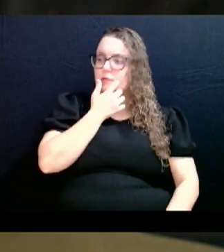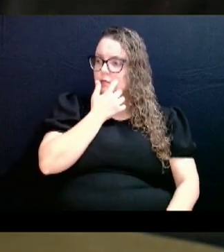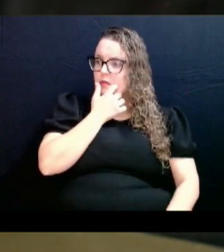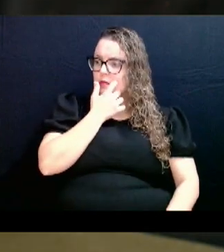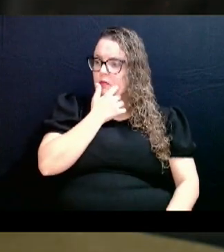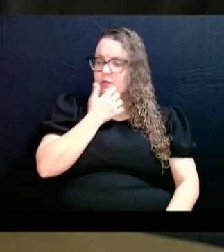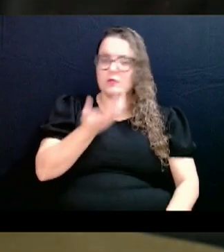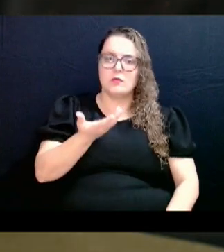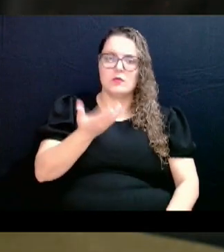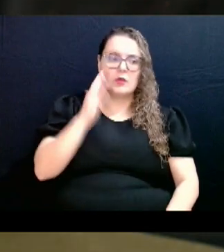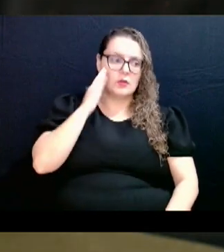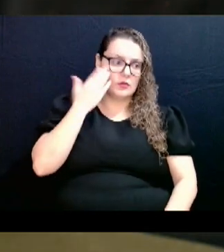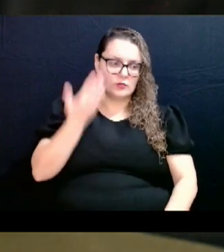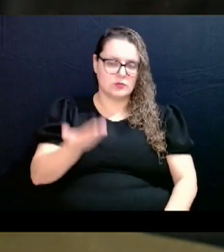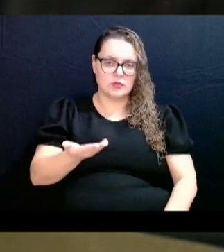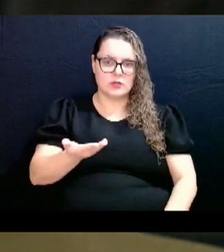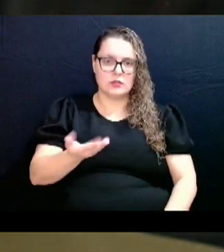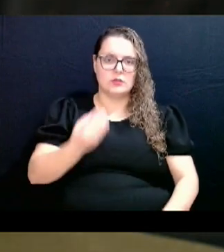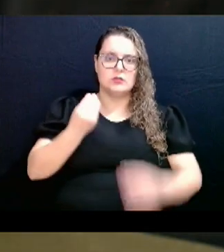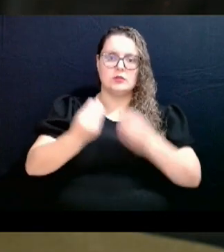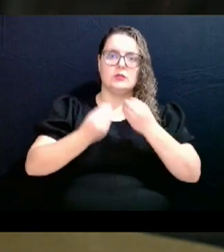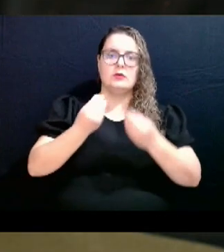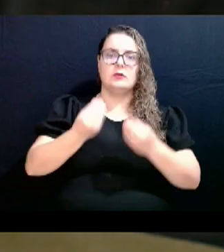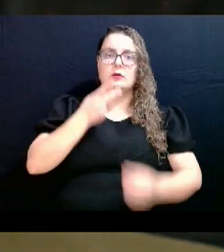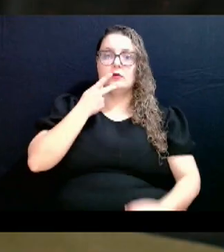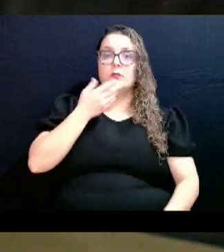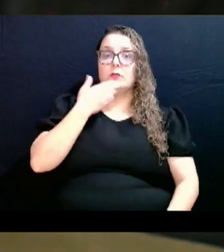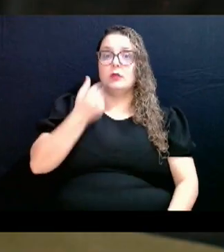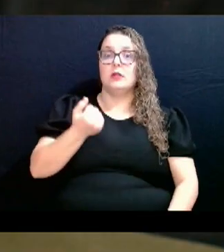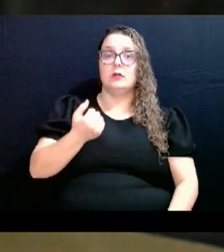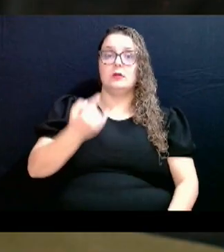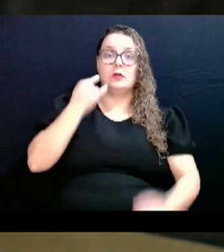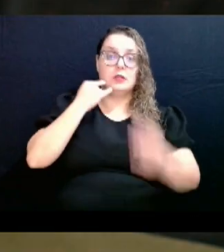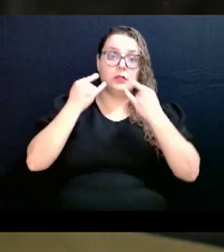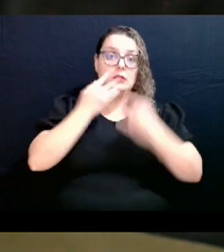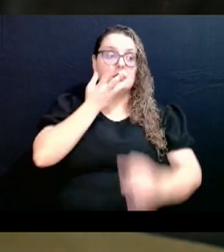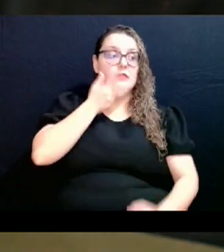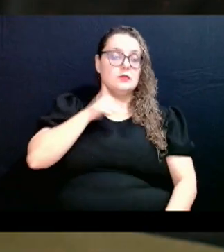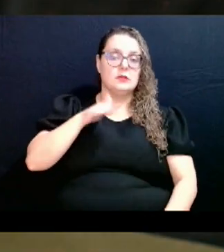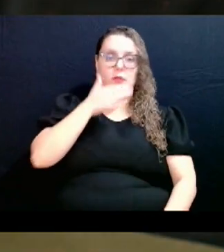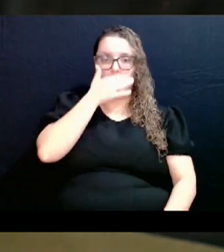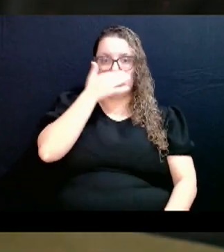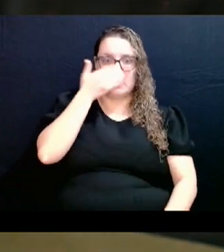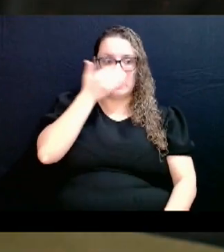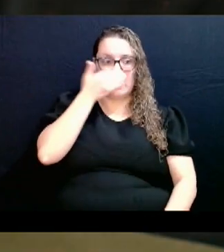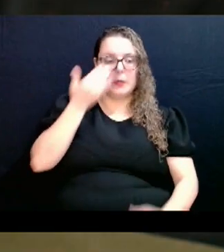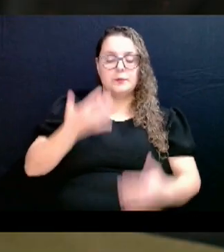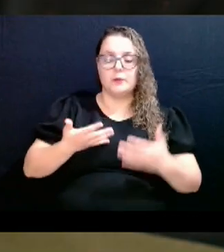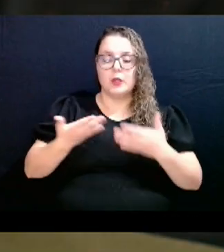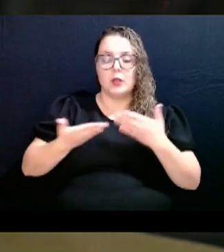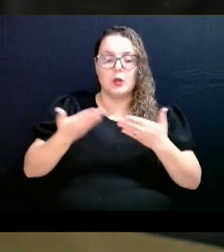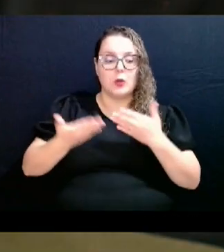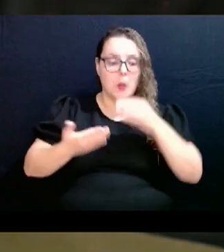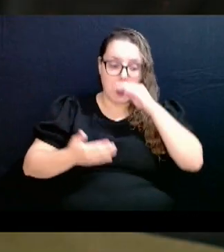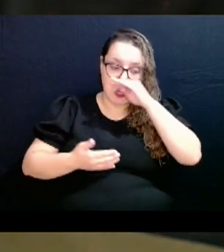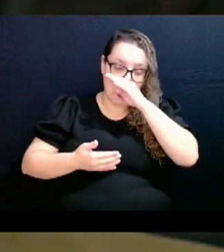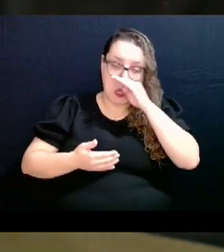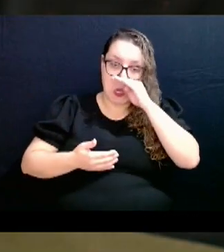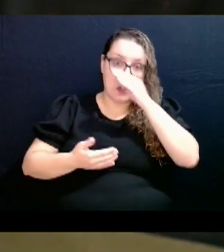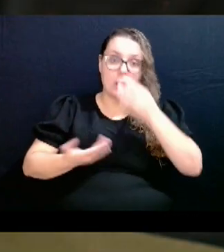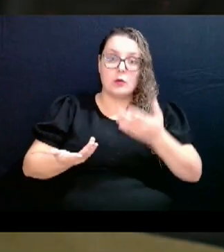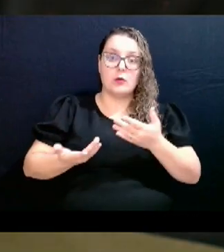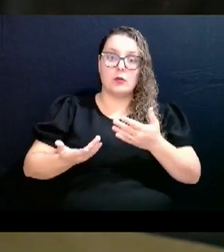né? E aí, como é que a gente fala em melhor interesse da criança, né? E como equilibra, doutora, o que é correto